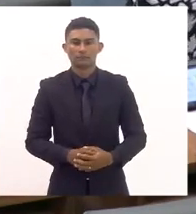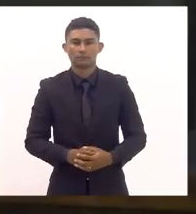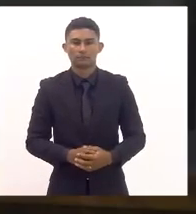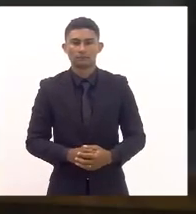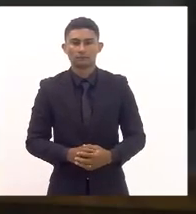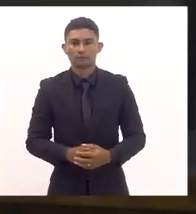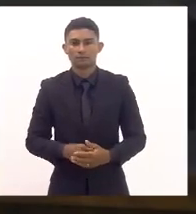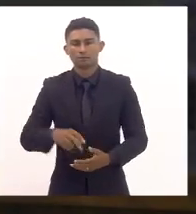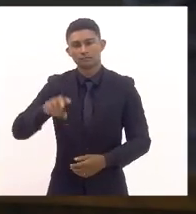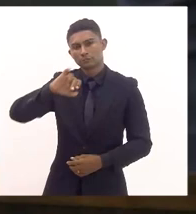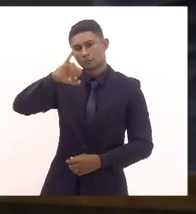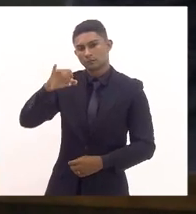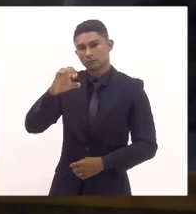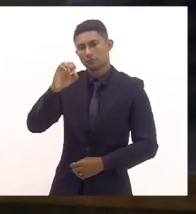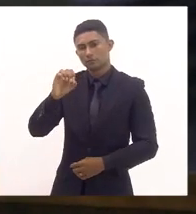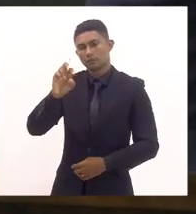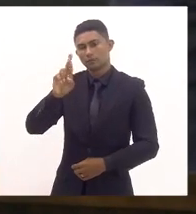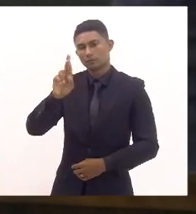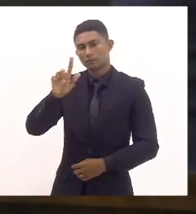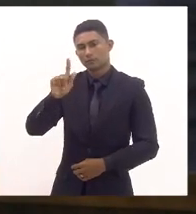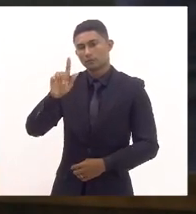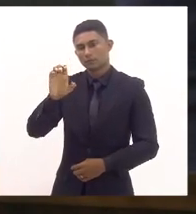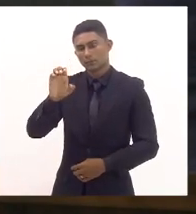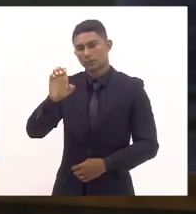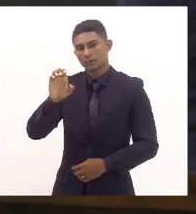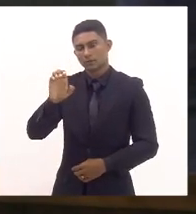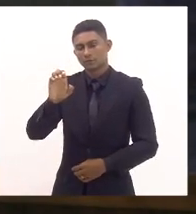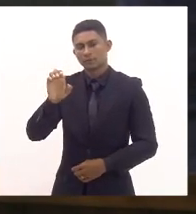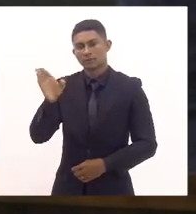o deputado Jorge Felipe Neto